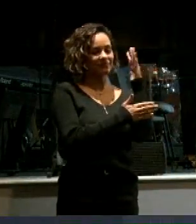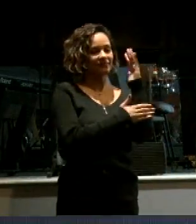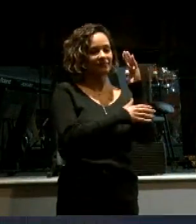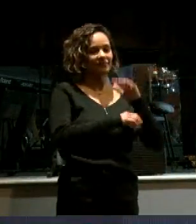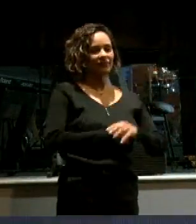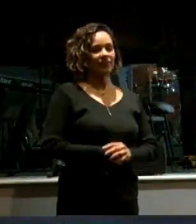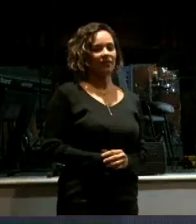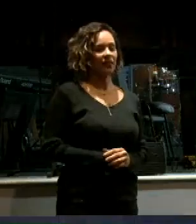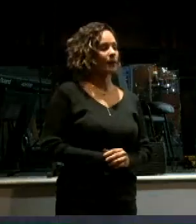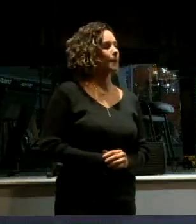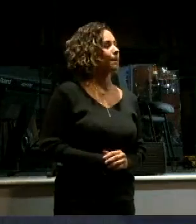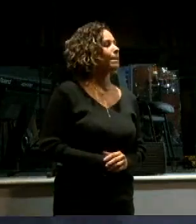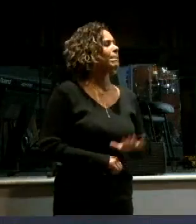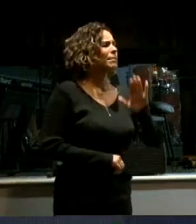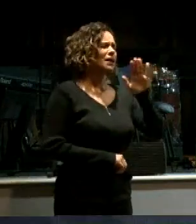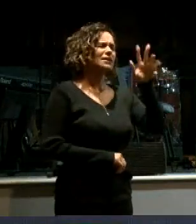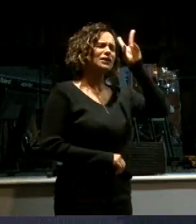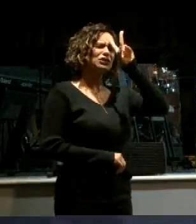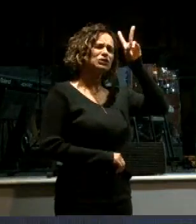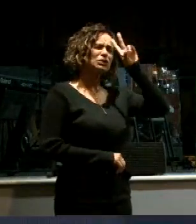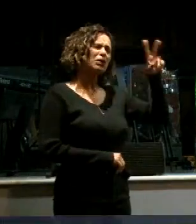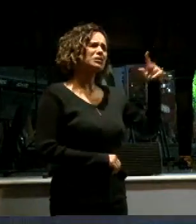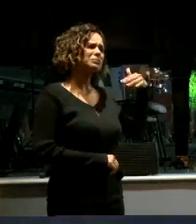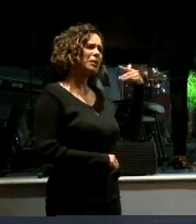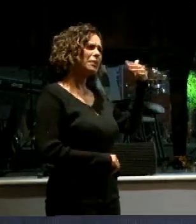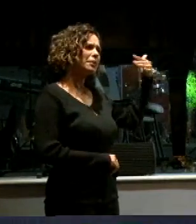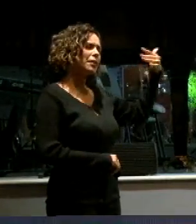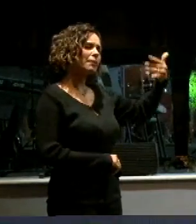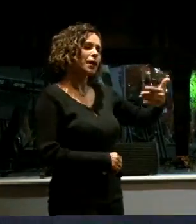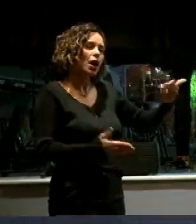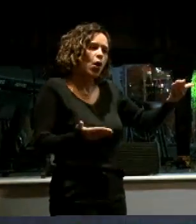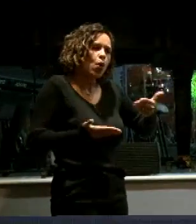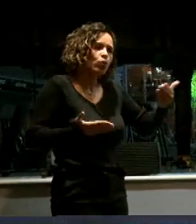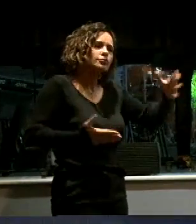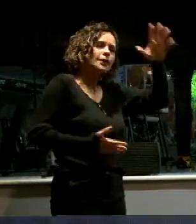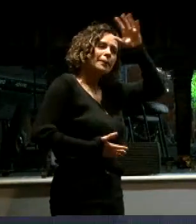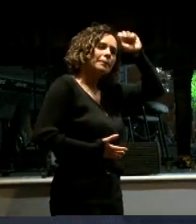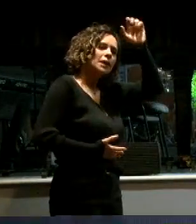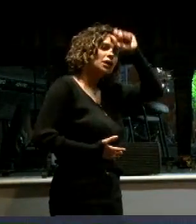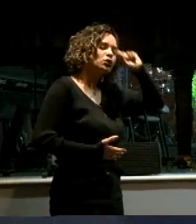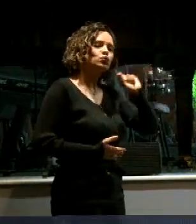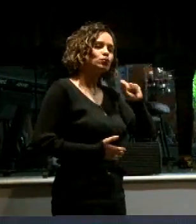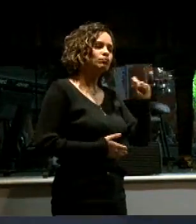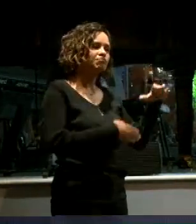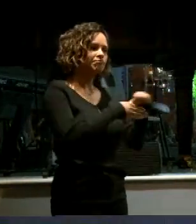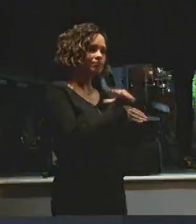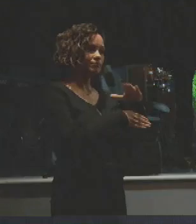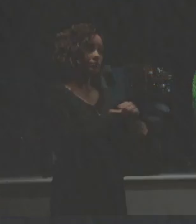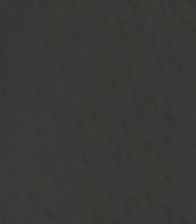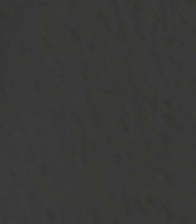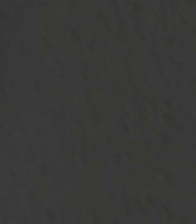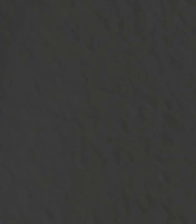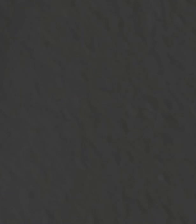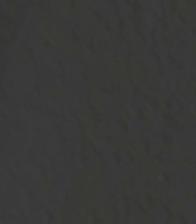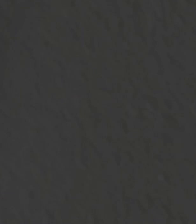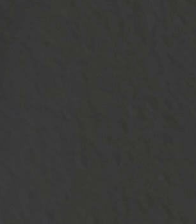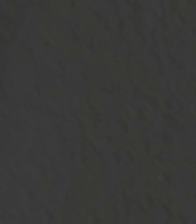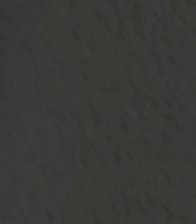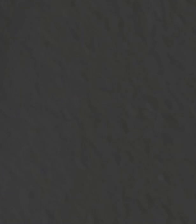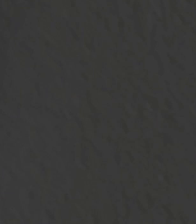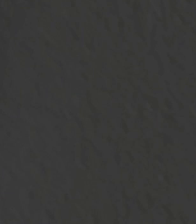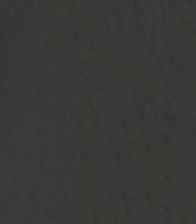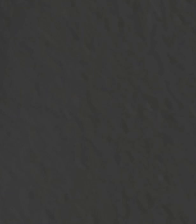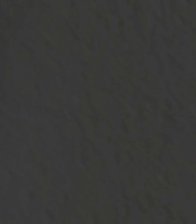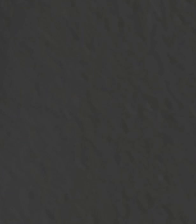Mas do que essas histórias nos ensinam hoje? Eu quero falar de duas aplicações aqui. Em primeiro lugar, que uma